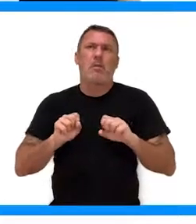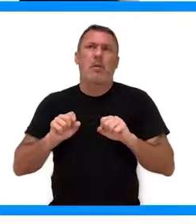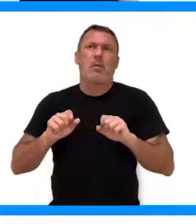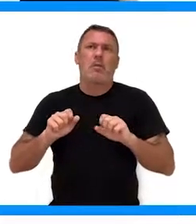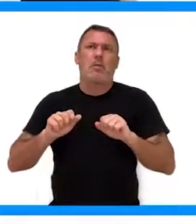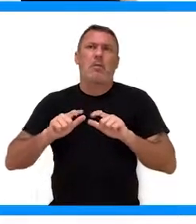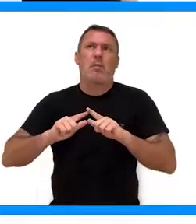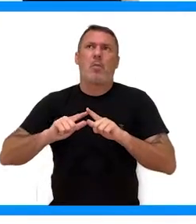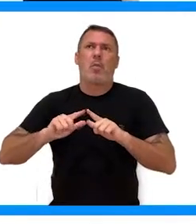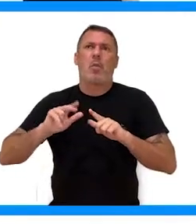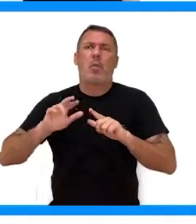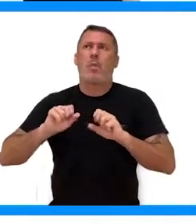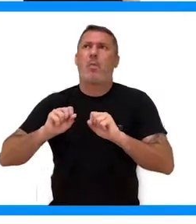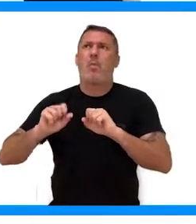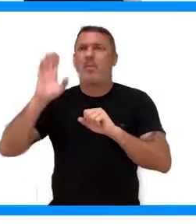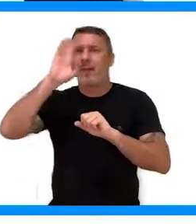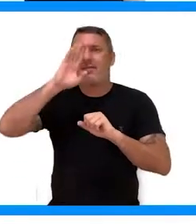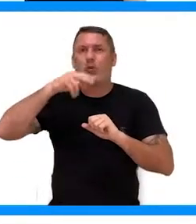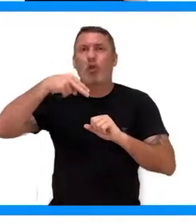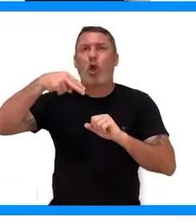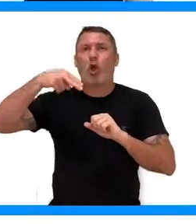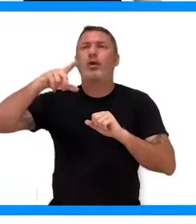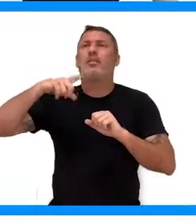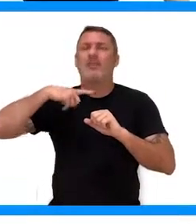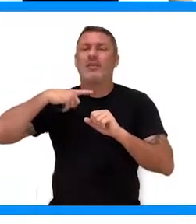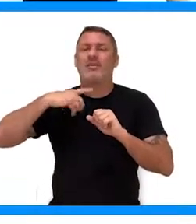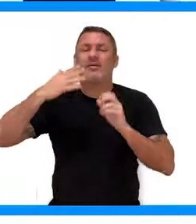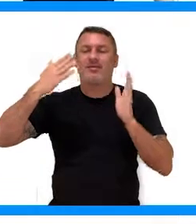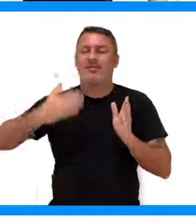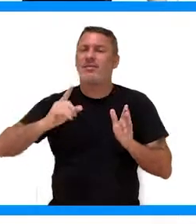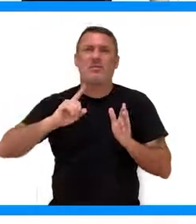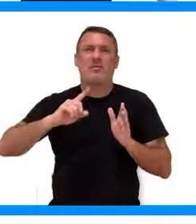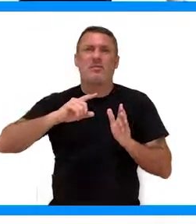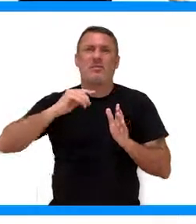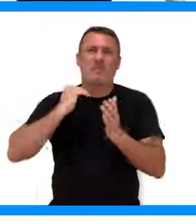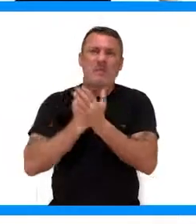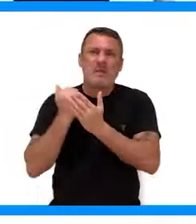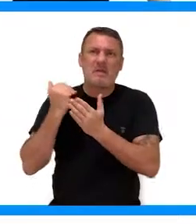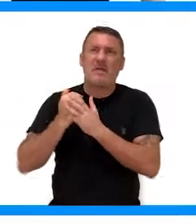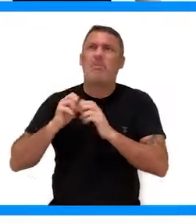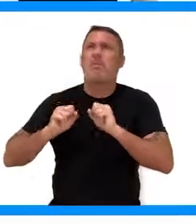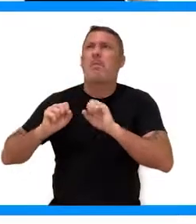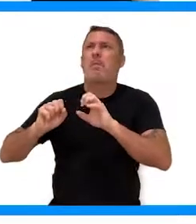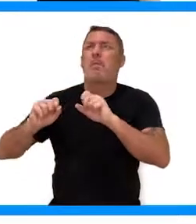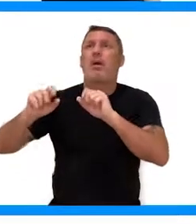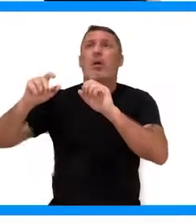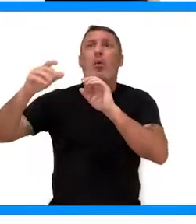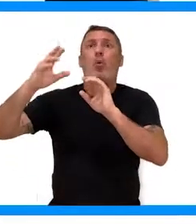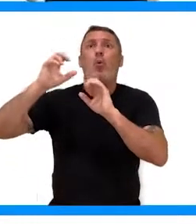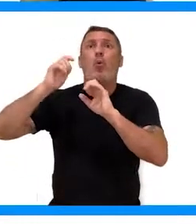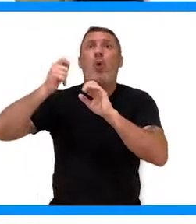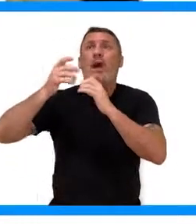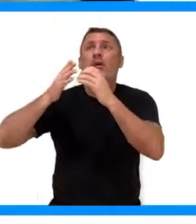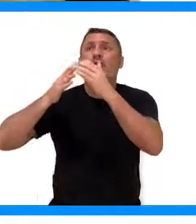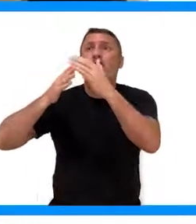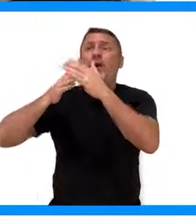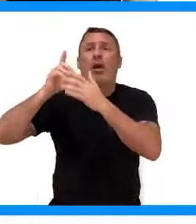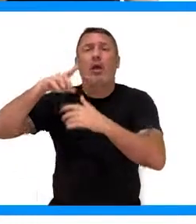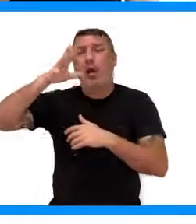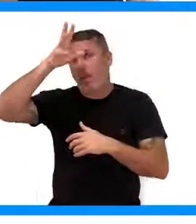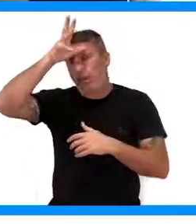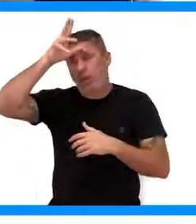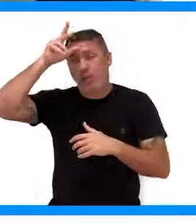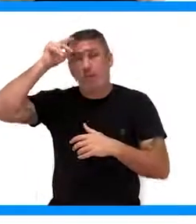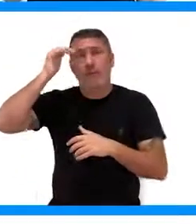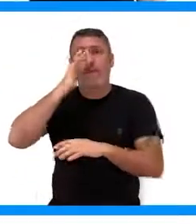sul a norte pelo nosso país, tomando conta de todo o centro-oeste, hoje chegando até a